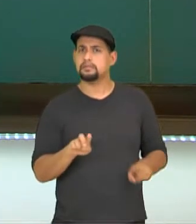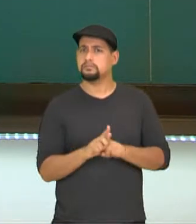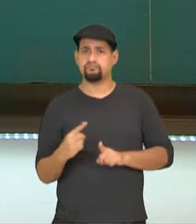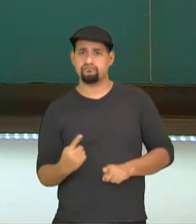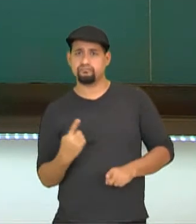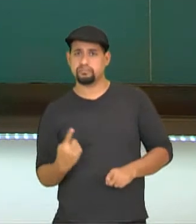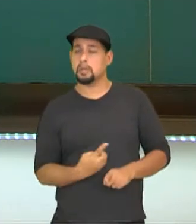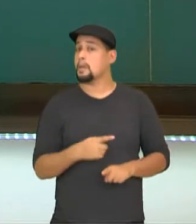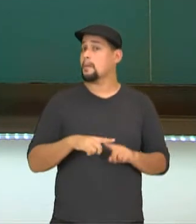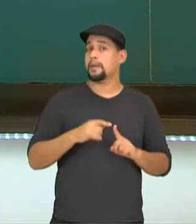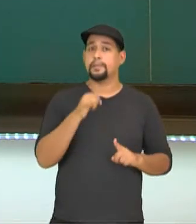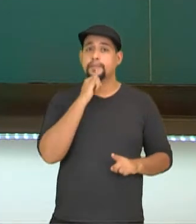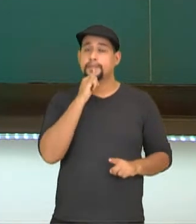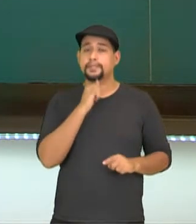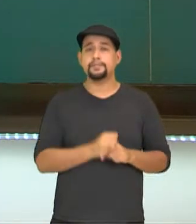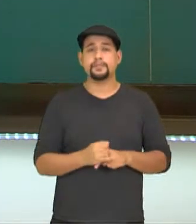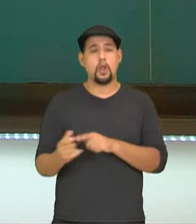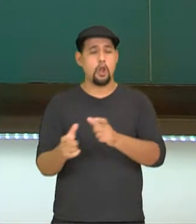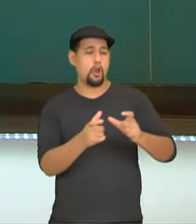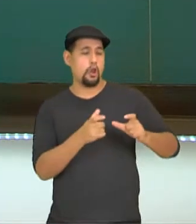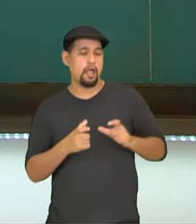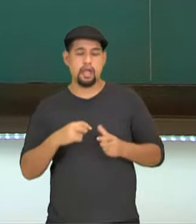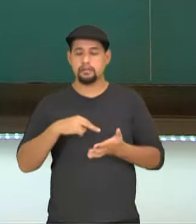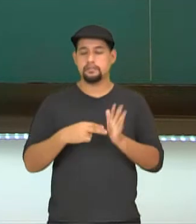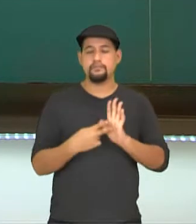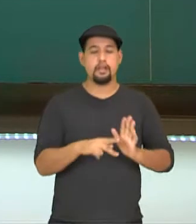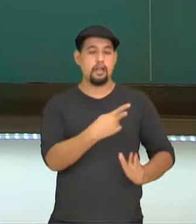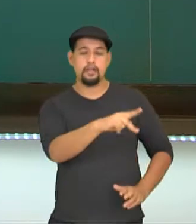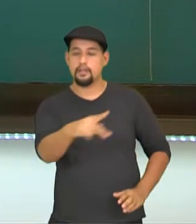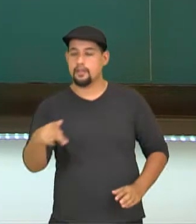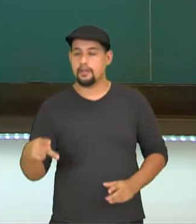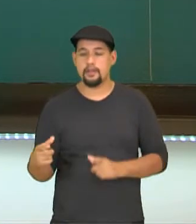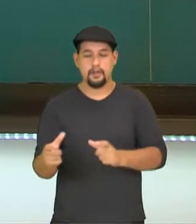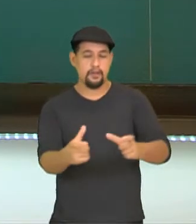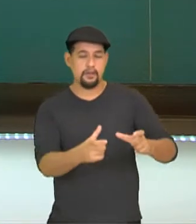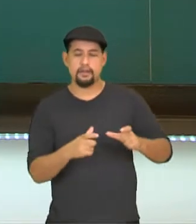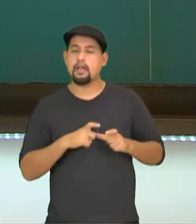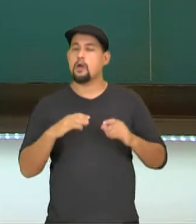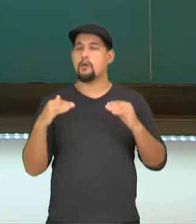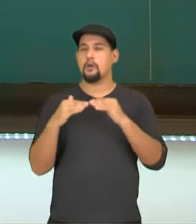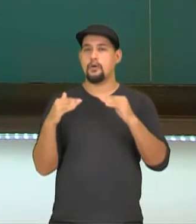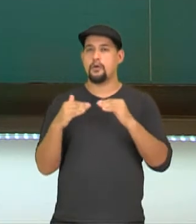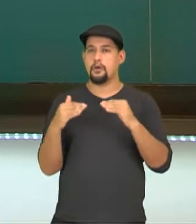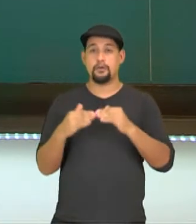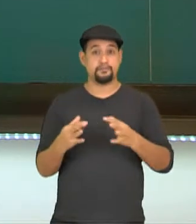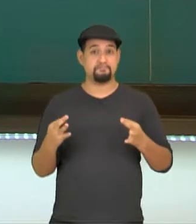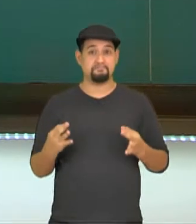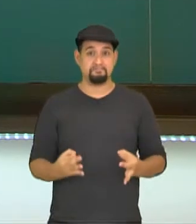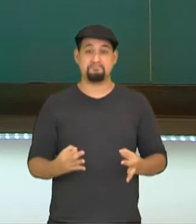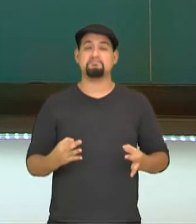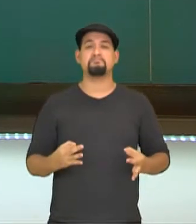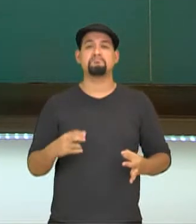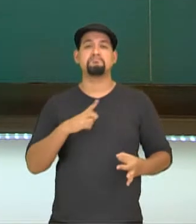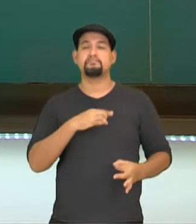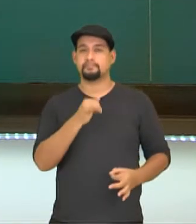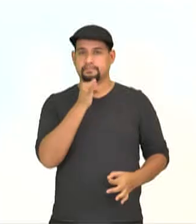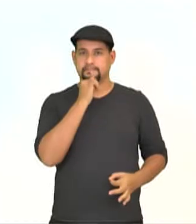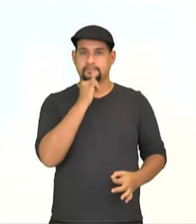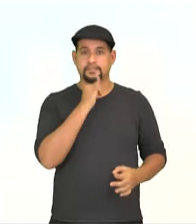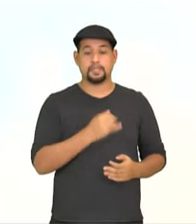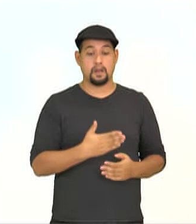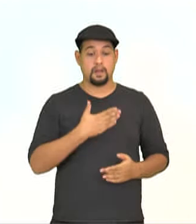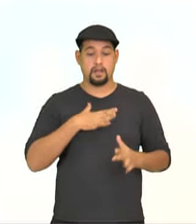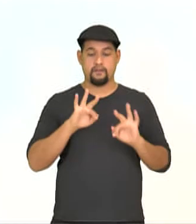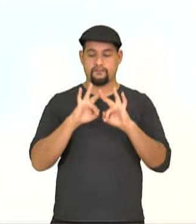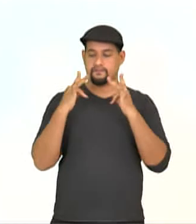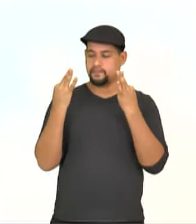Se fossem hogares, seria sus hogares. Então, a gente tem a concordância. Aqui nós temos o exemplo. Mi